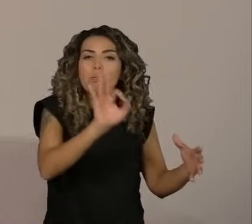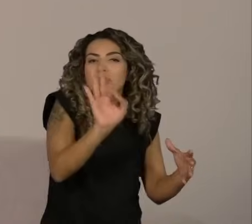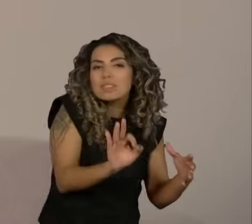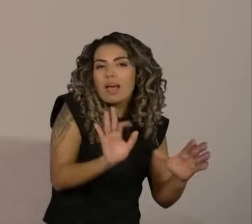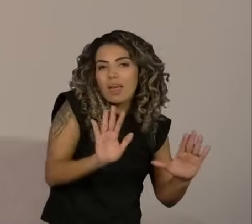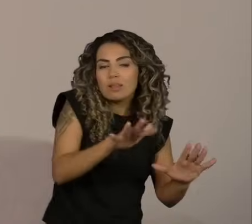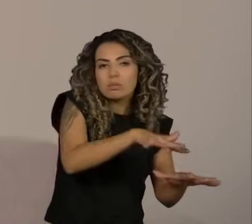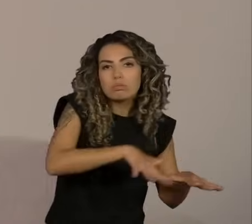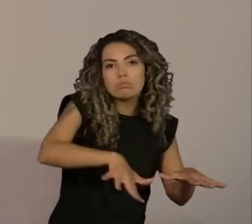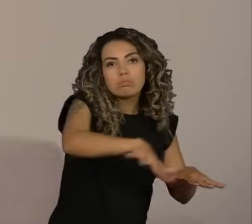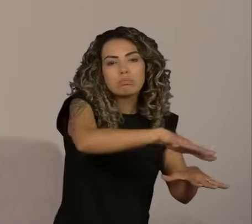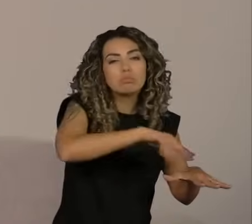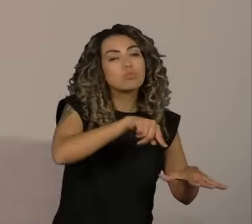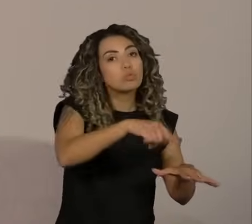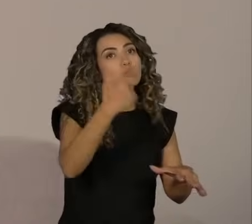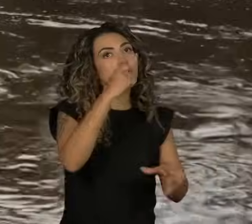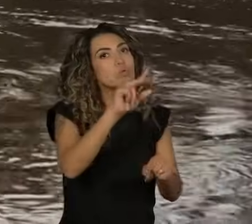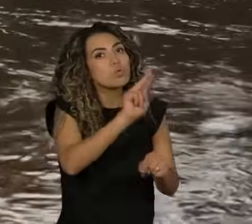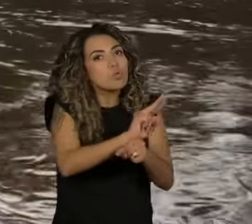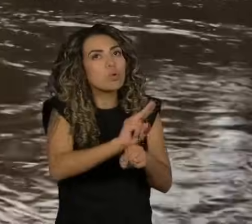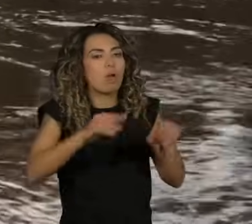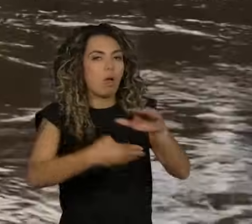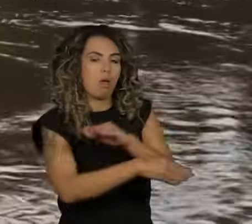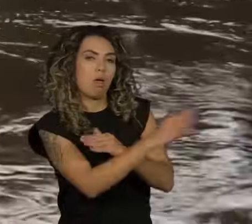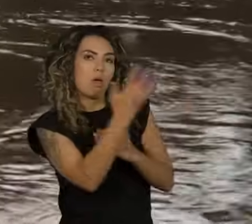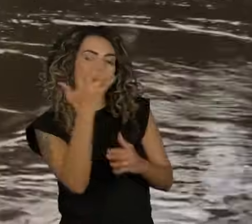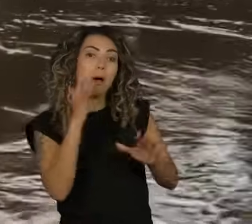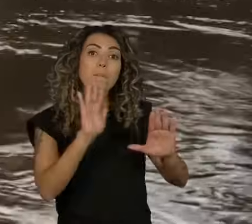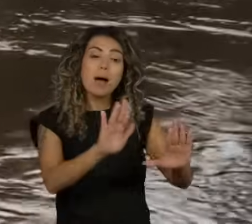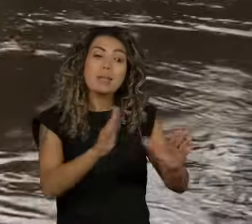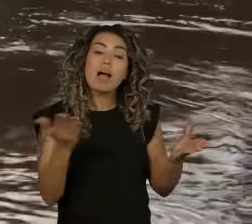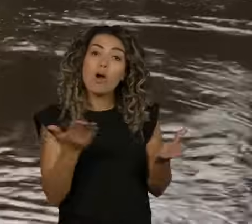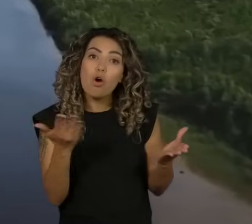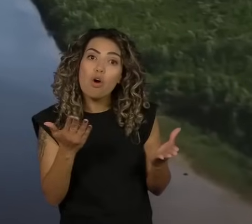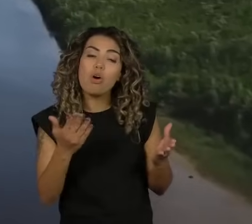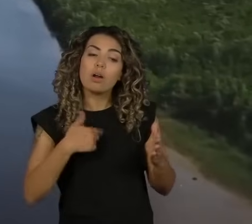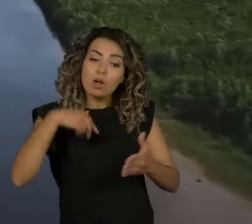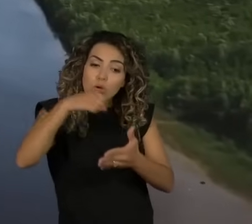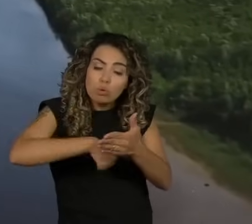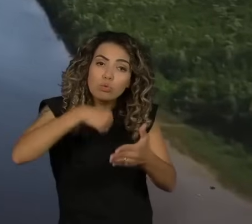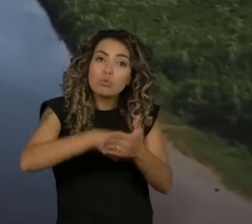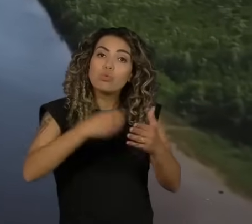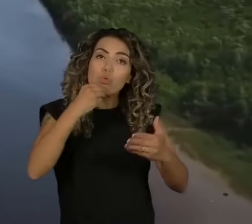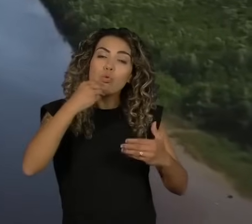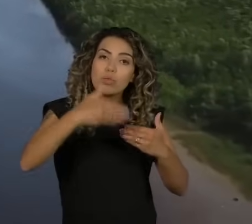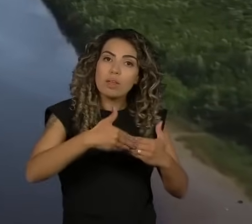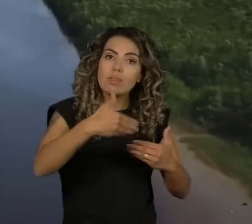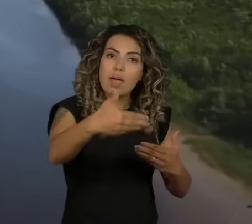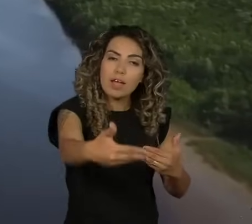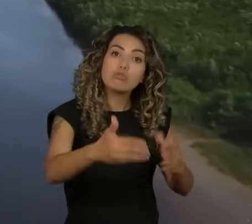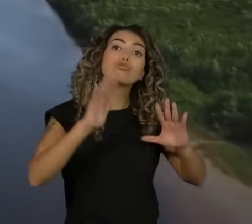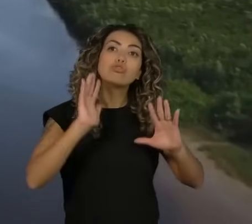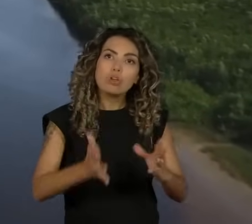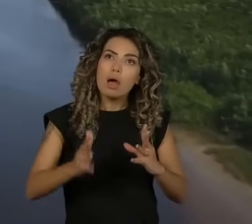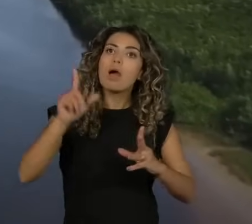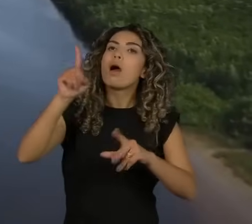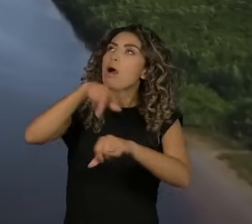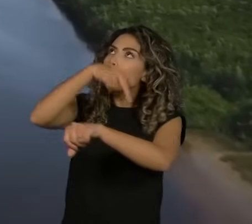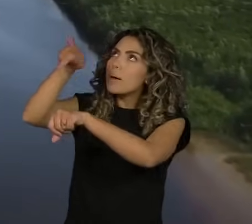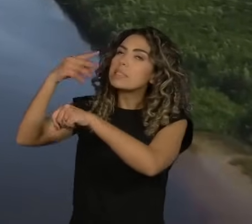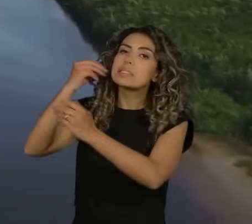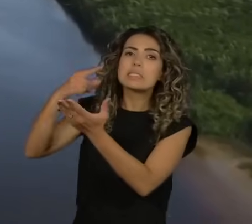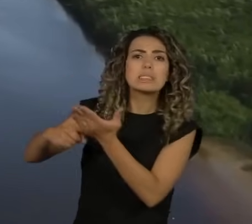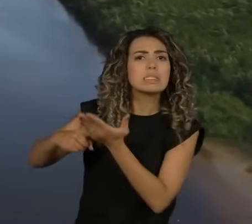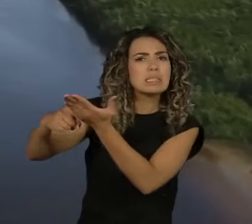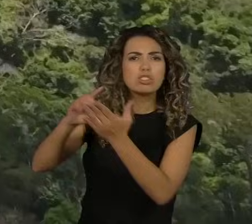lógica da Convenção da Diversidade Biológica. Agora nós temos um novo passo que a última convenção determinou para os países que aumentem um